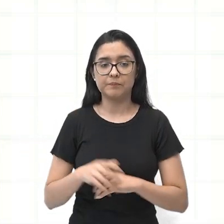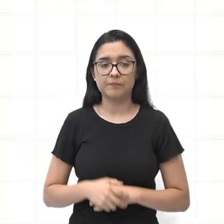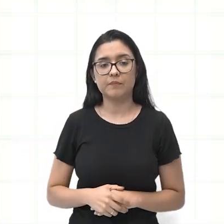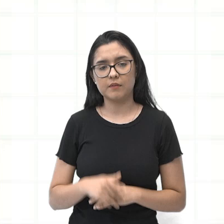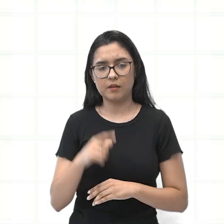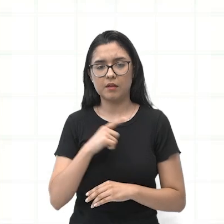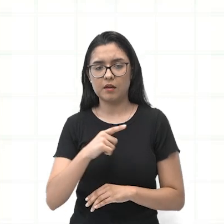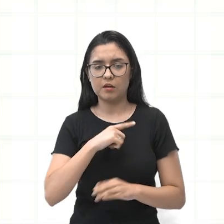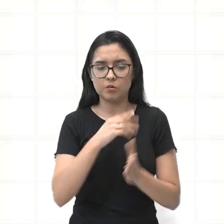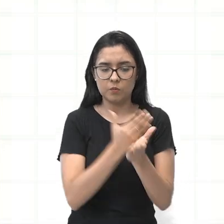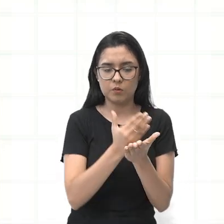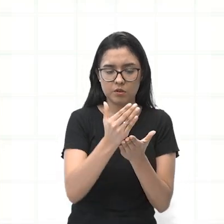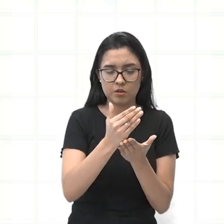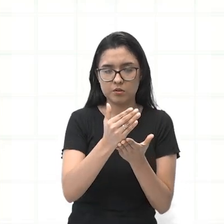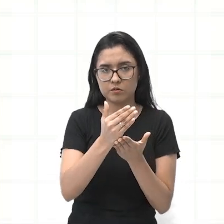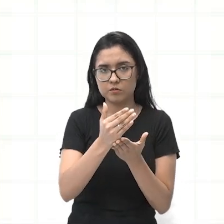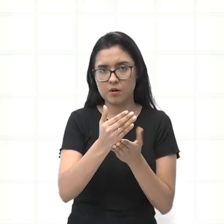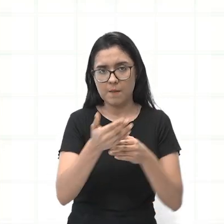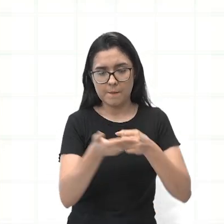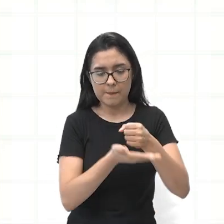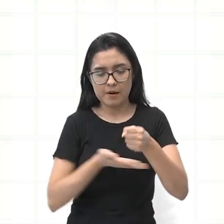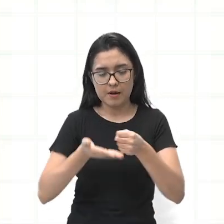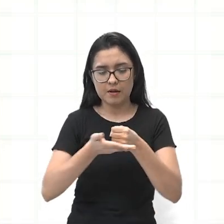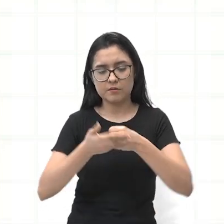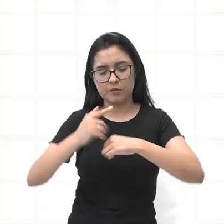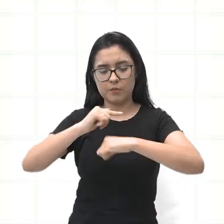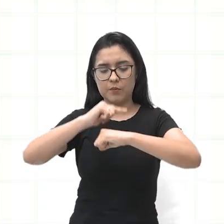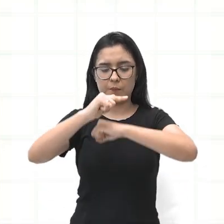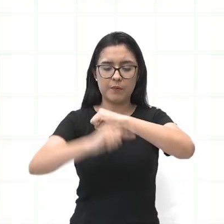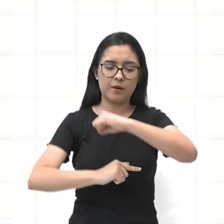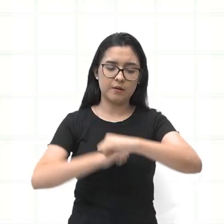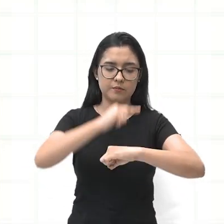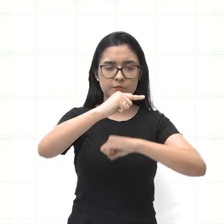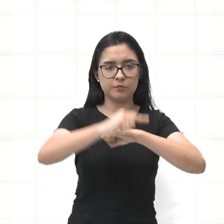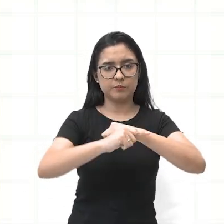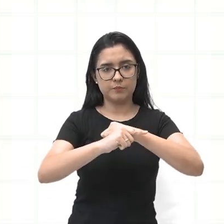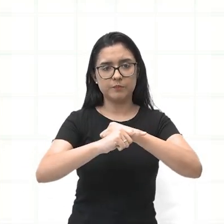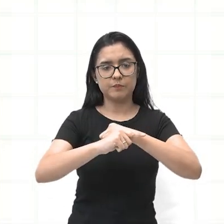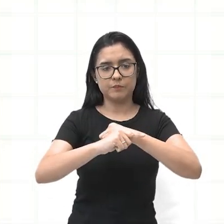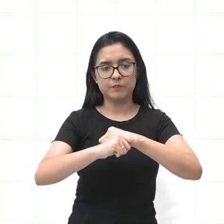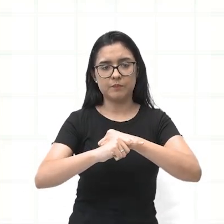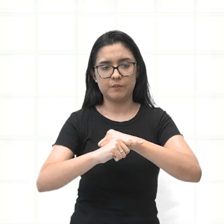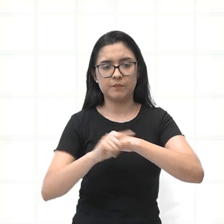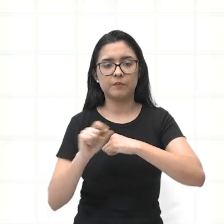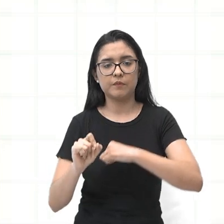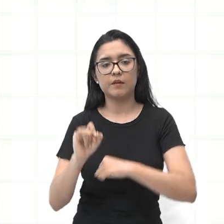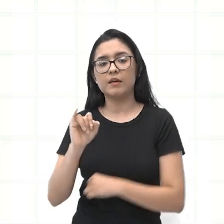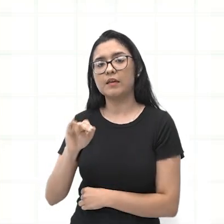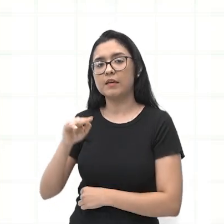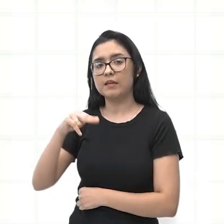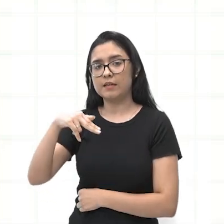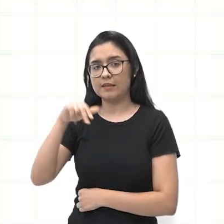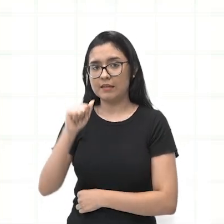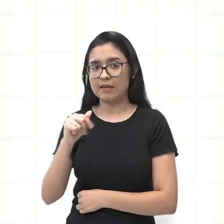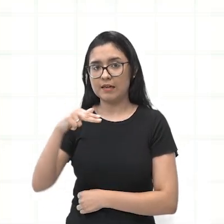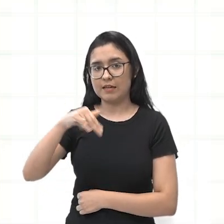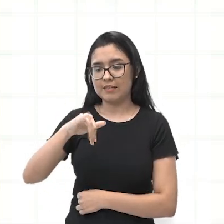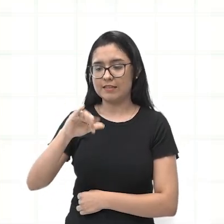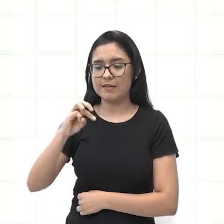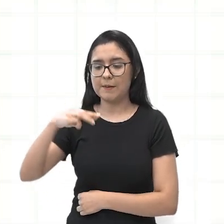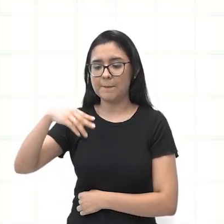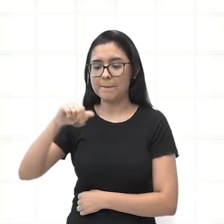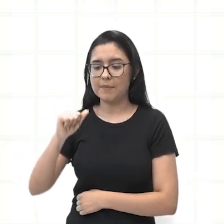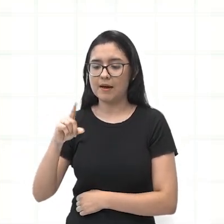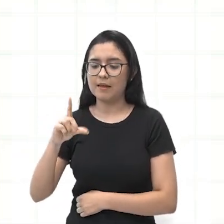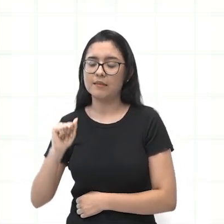nessa parte, nós consideramos o quê? A parte inanimada, a parte